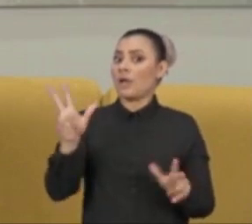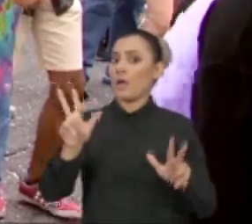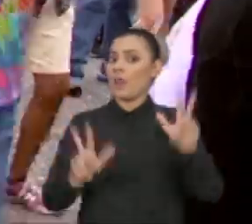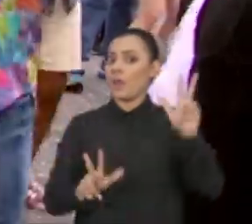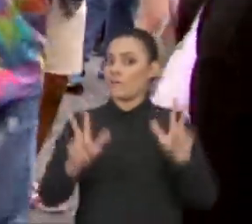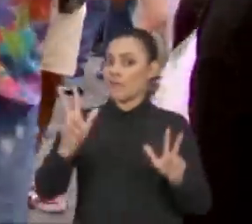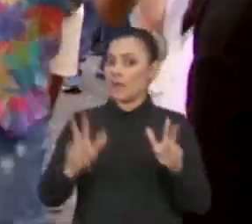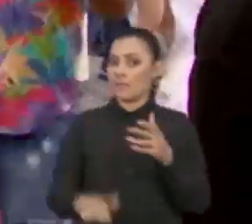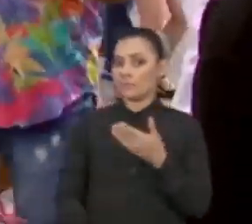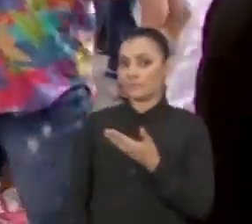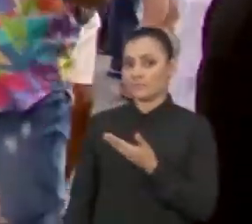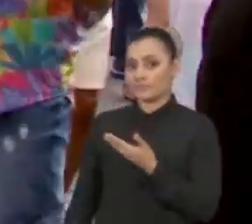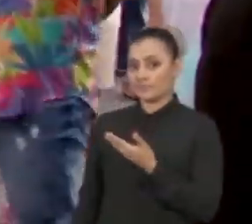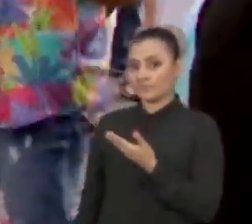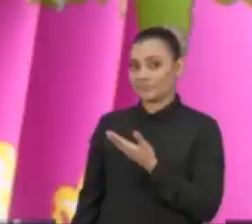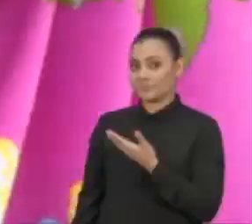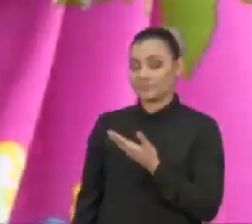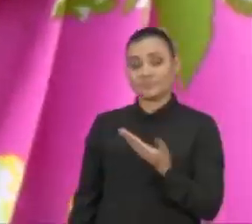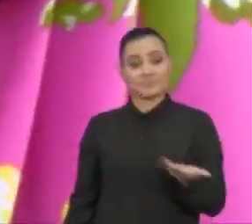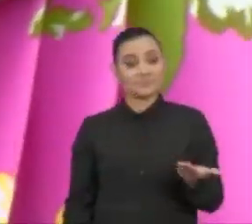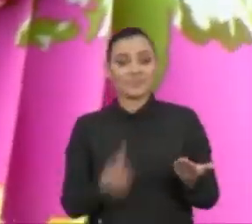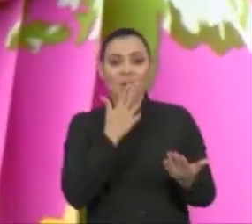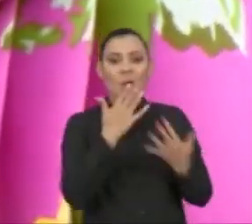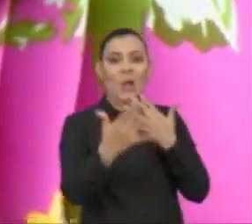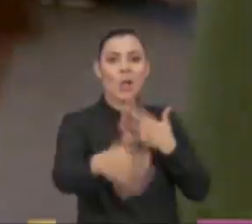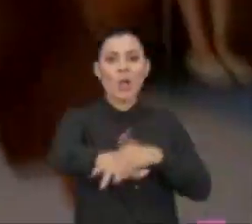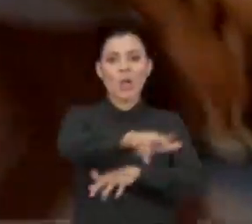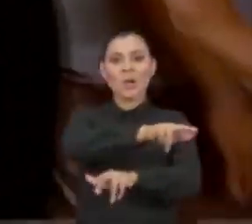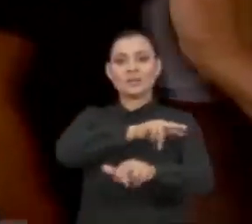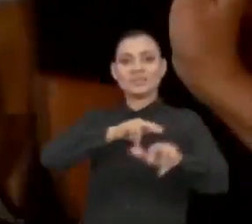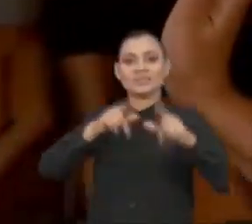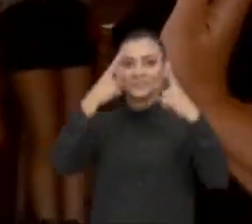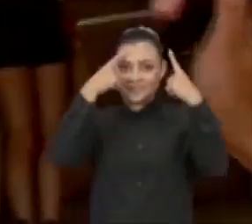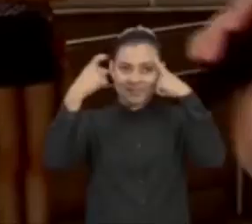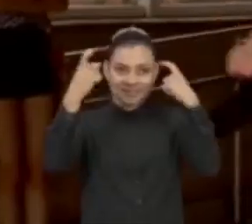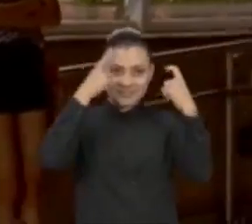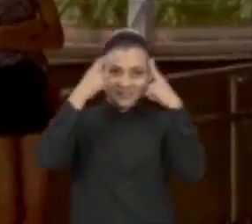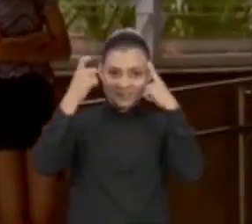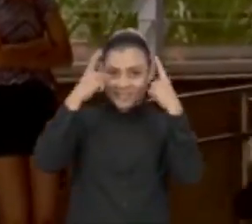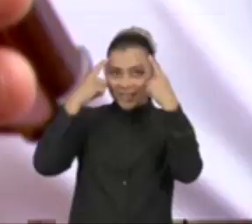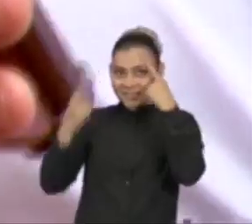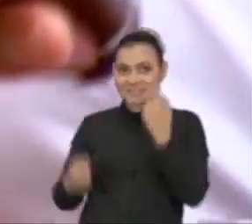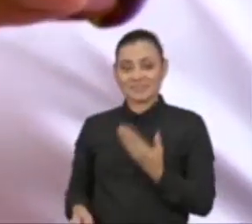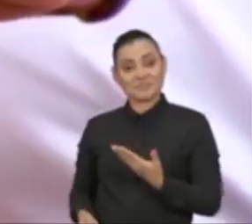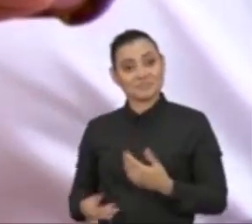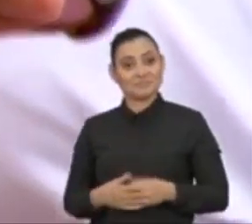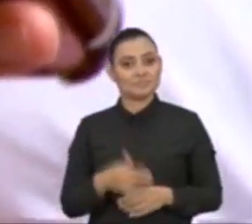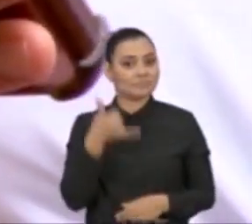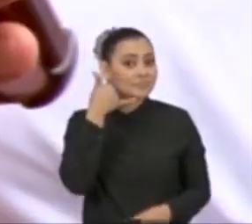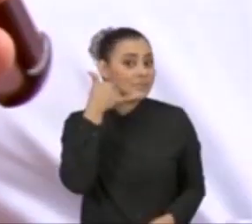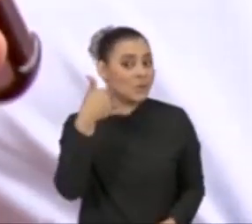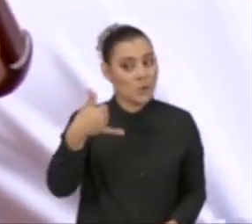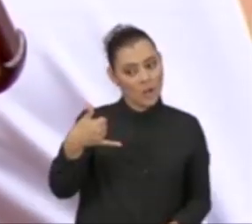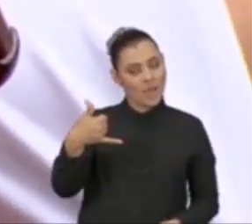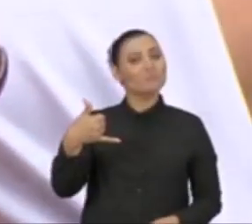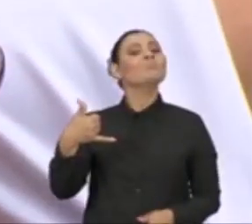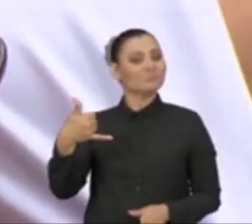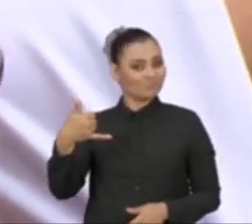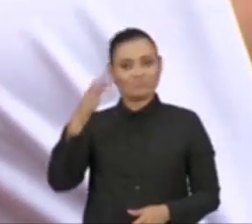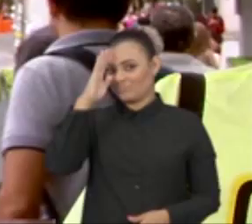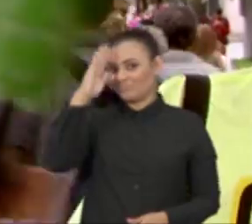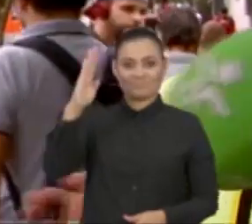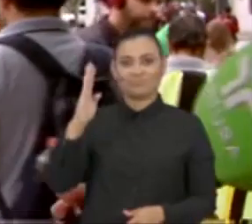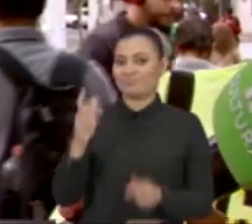folia. No meio das cores, do brilho e da criatividade nas fantasias, um item reina